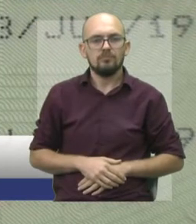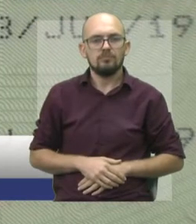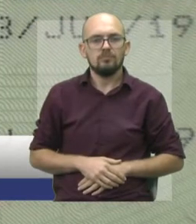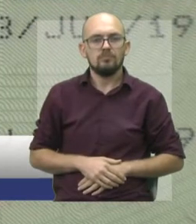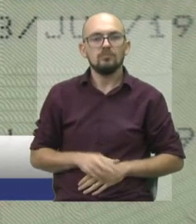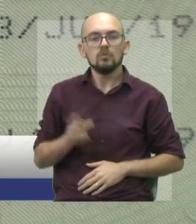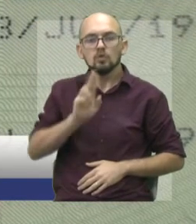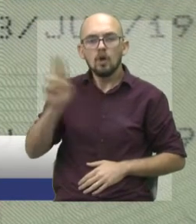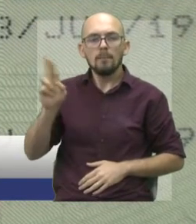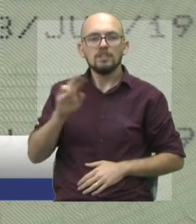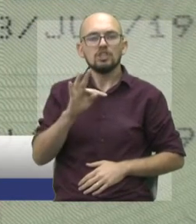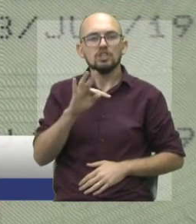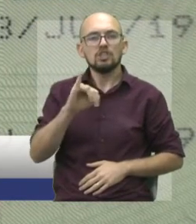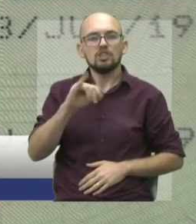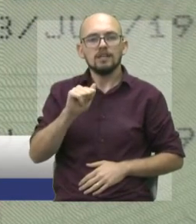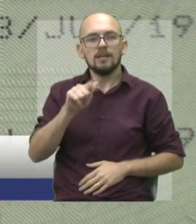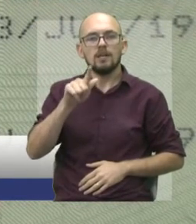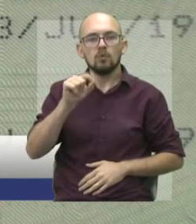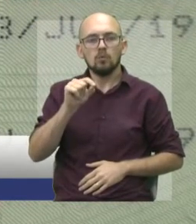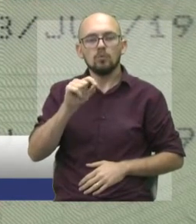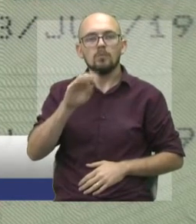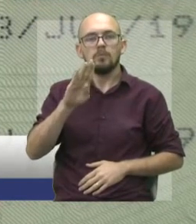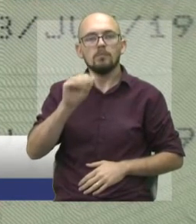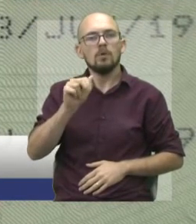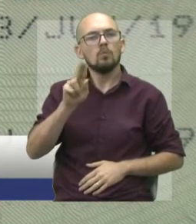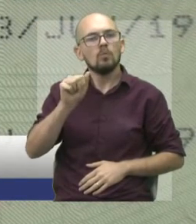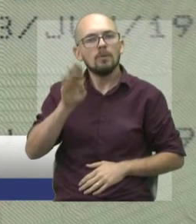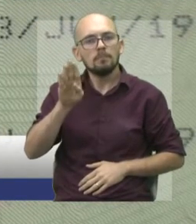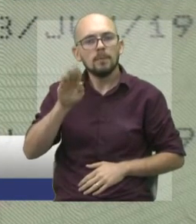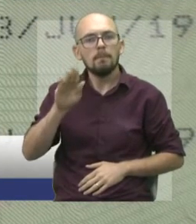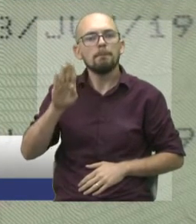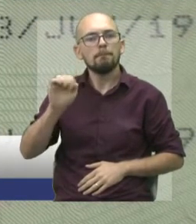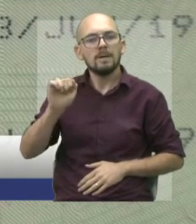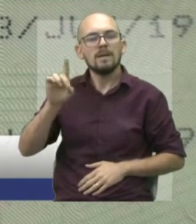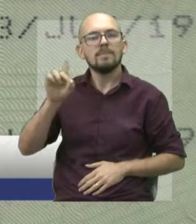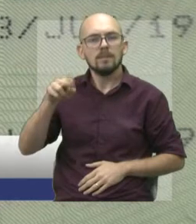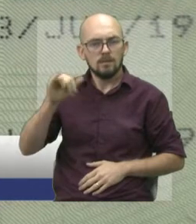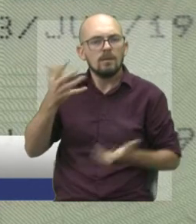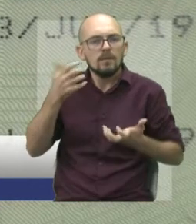Tiago Bauab Bedani. Qual que o senhor quer que eu dispute?